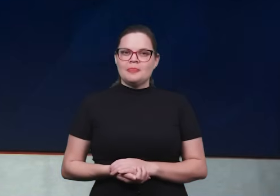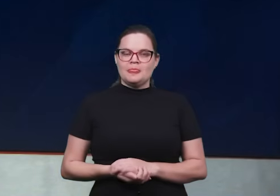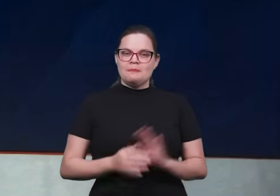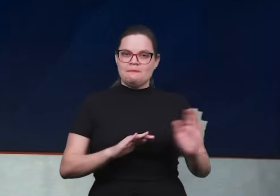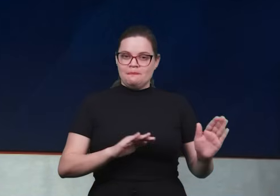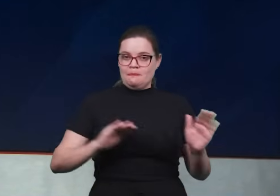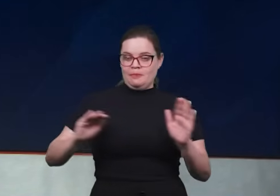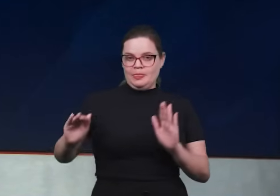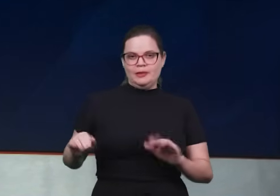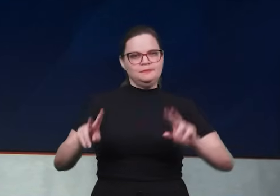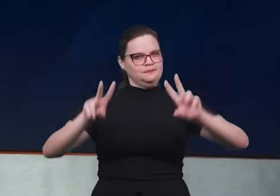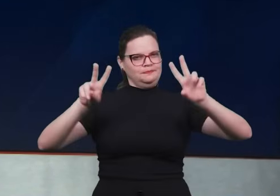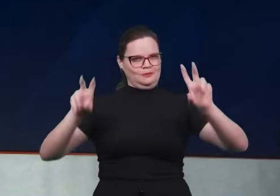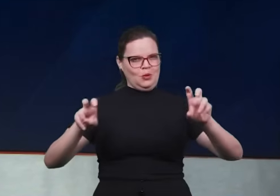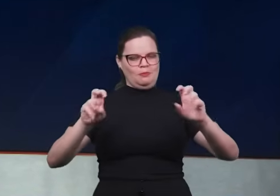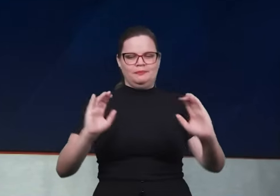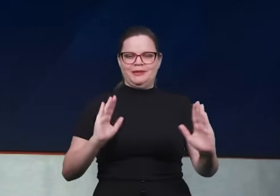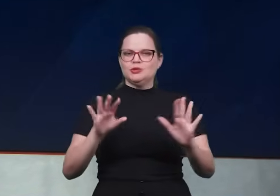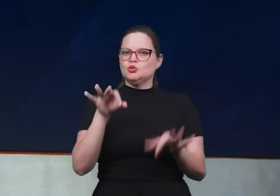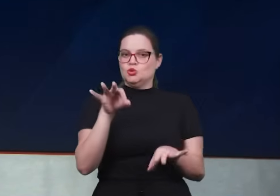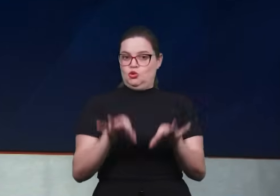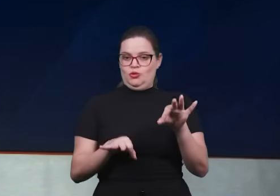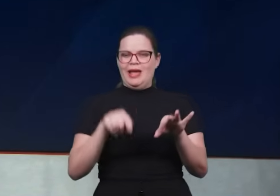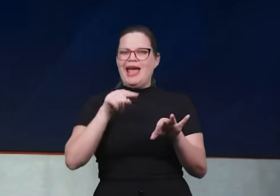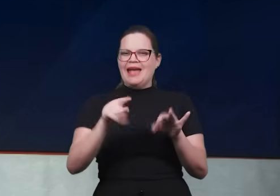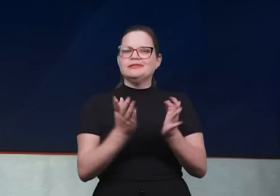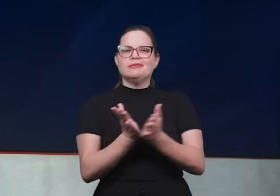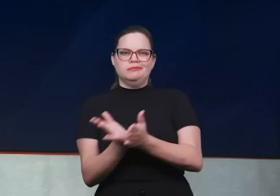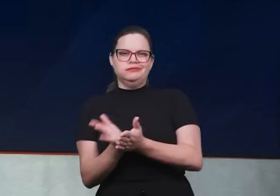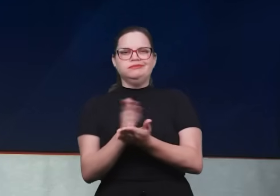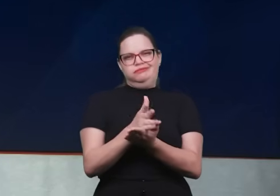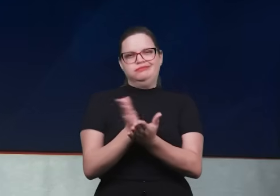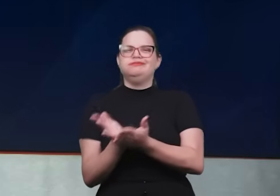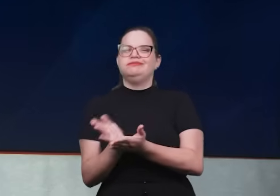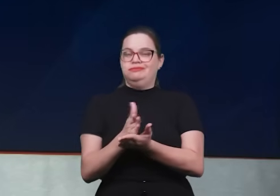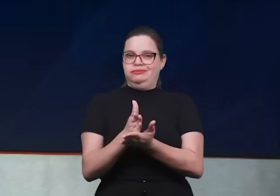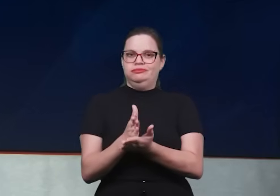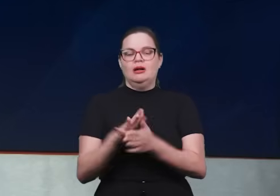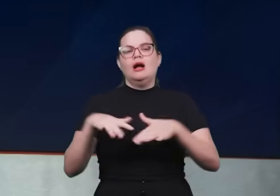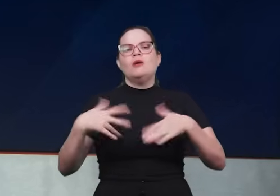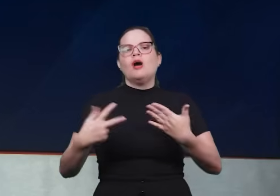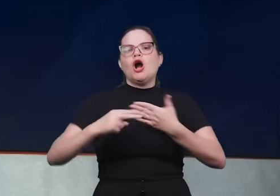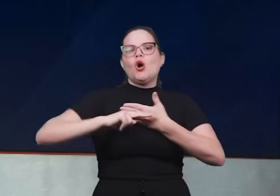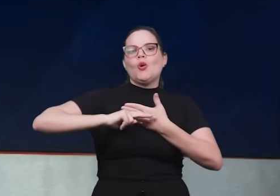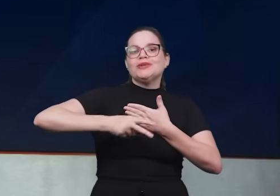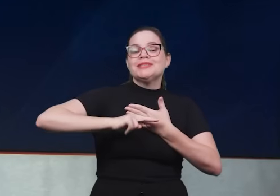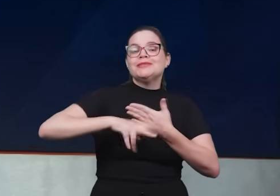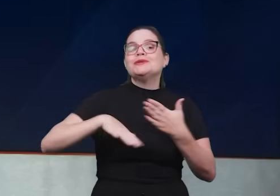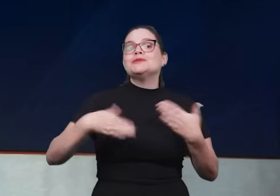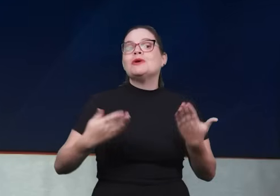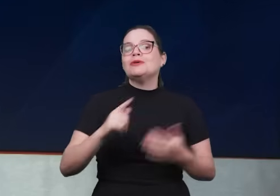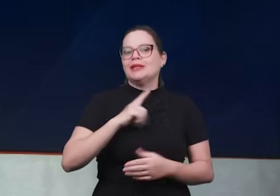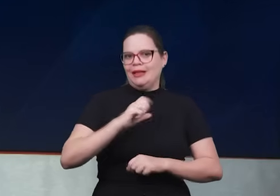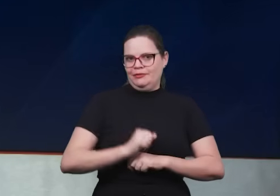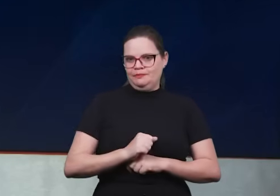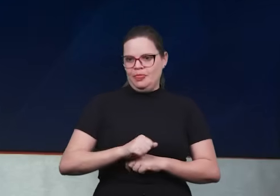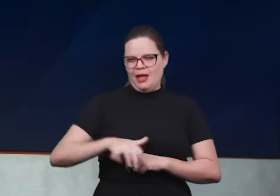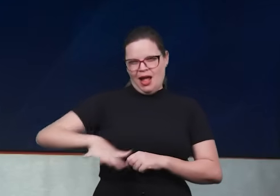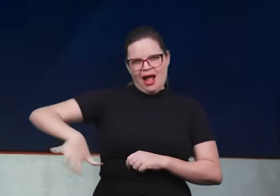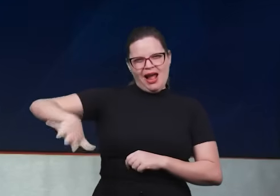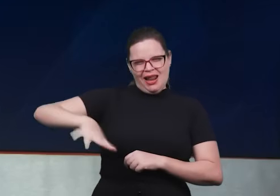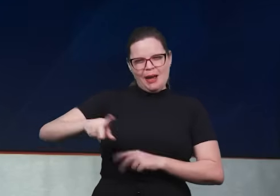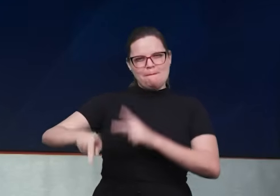Em consequência dessas causas de inconstância, os moradores da terra, que deveriam ter sido expulsos de Canaã pelos